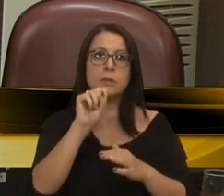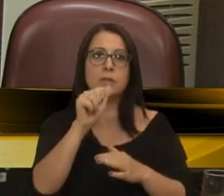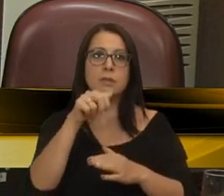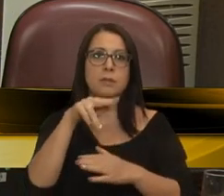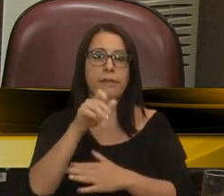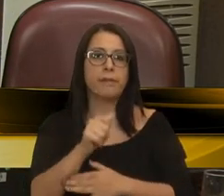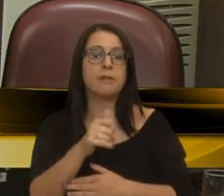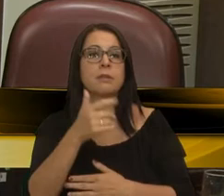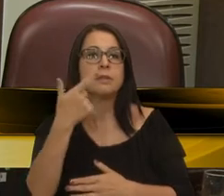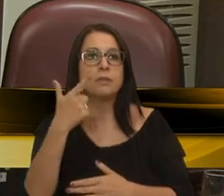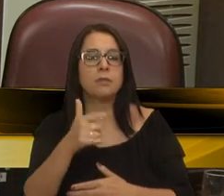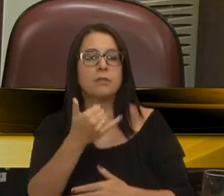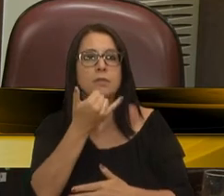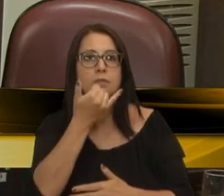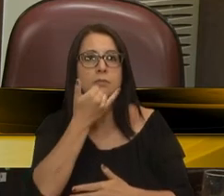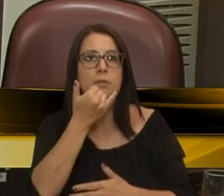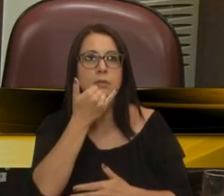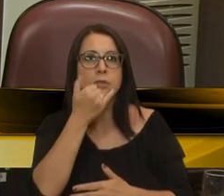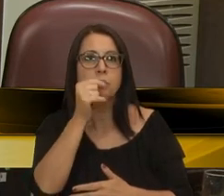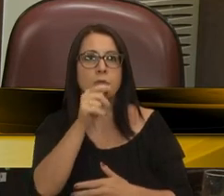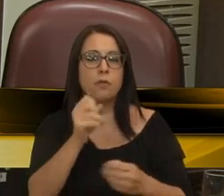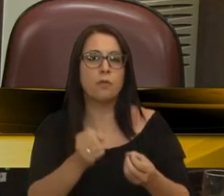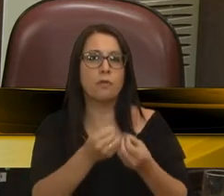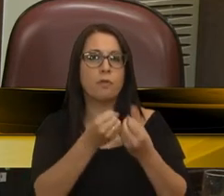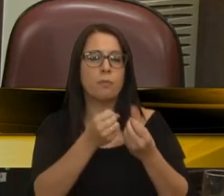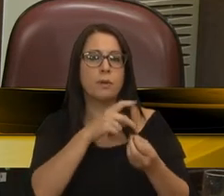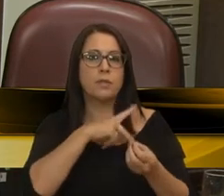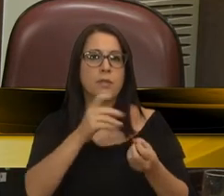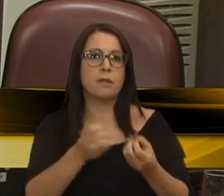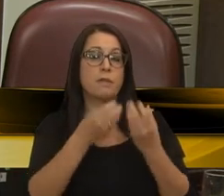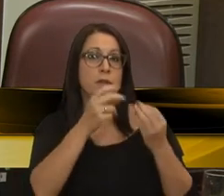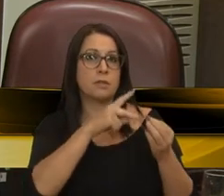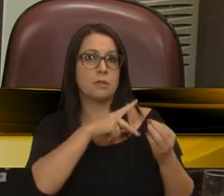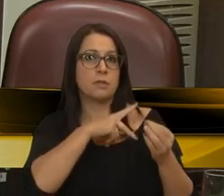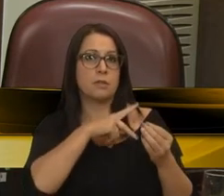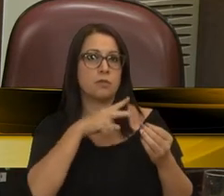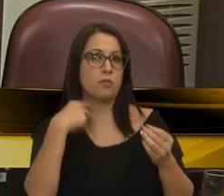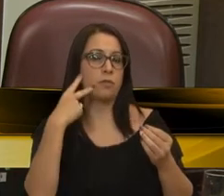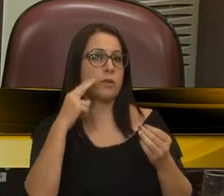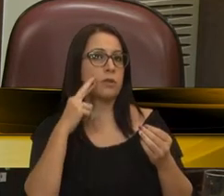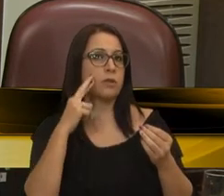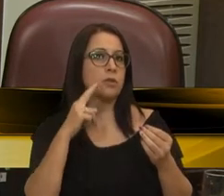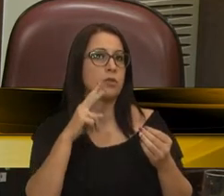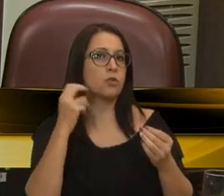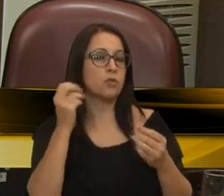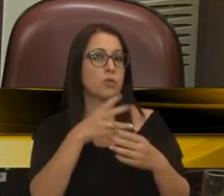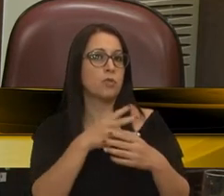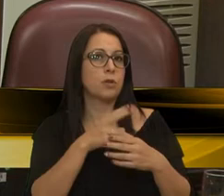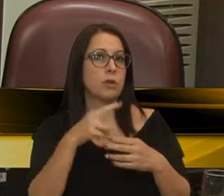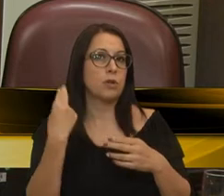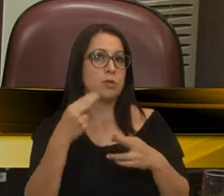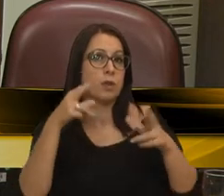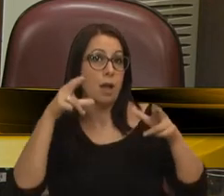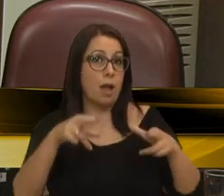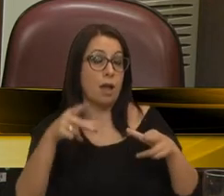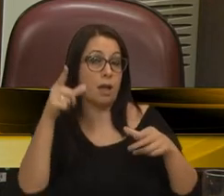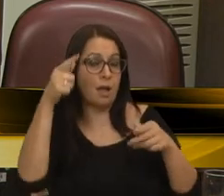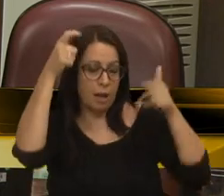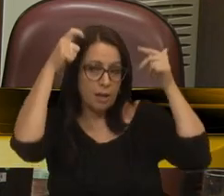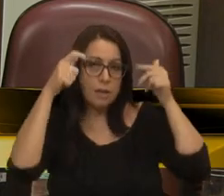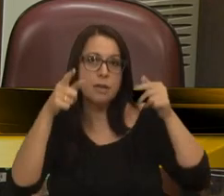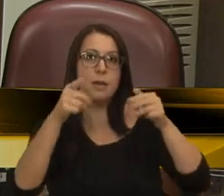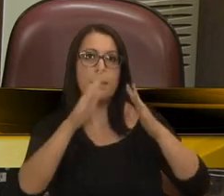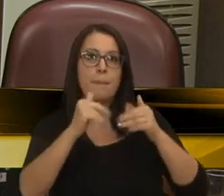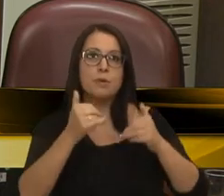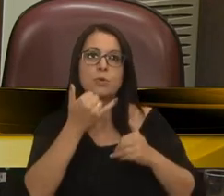vez, desculpa, em nome tu, enquanto presidente da Festa do Vinho Novo, que tu representa, é a tua rainha de lá, a nossa rainha de lá, peço desculpa